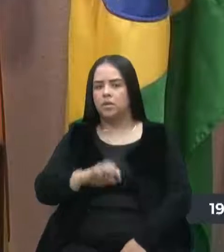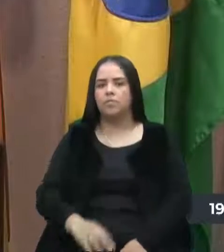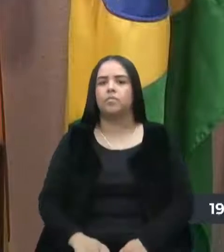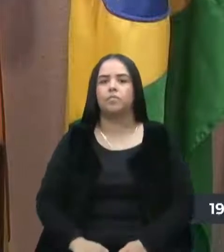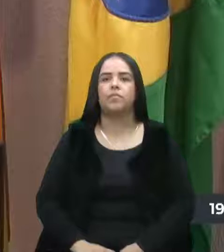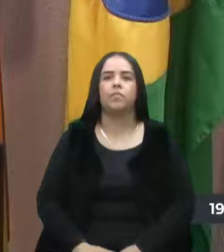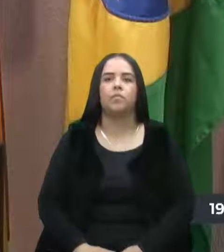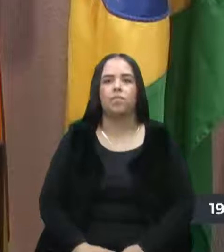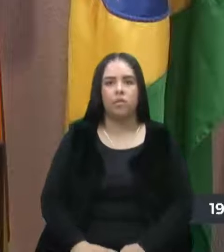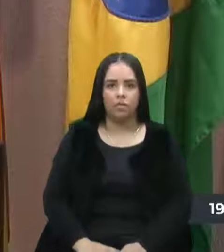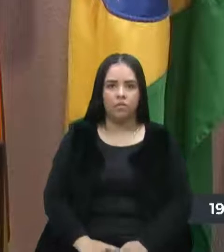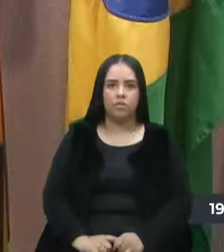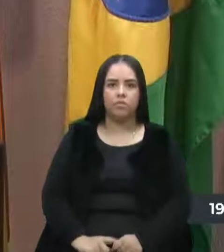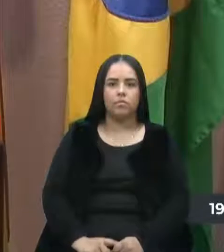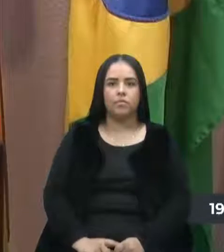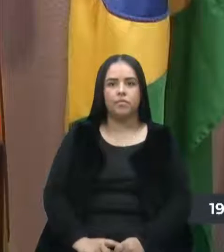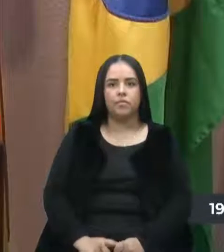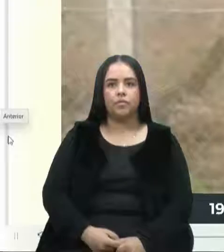nós